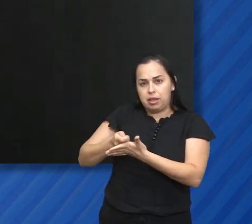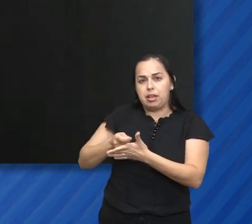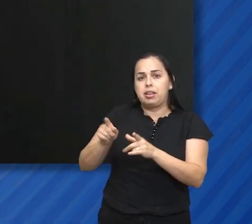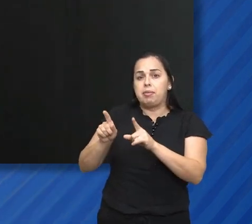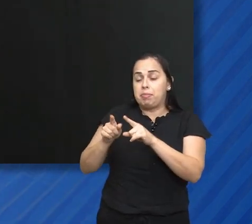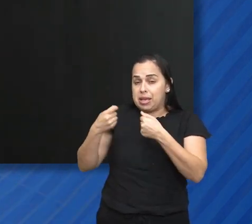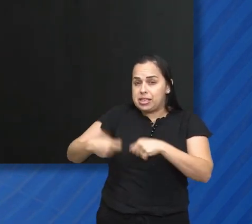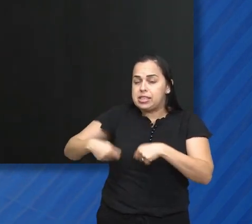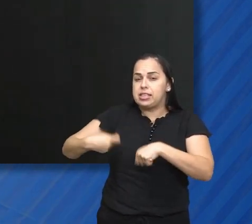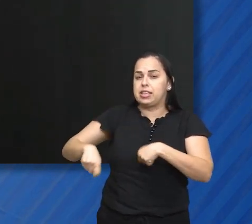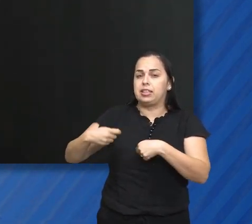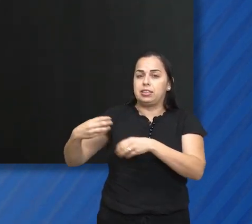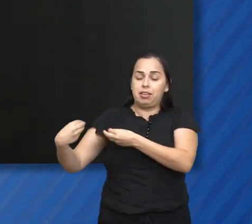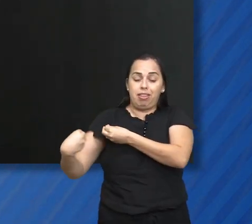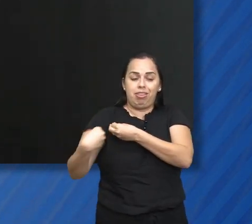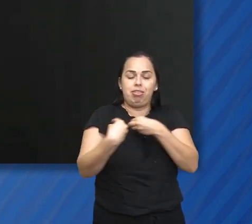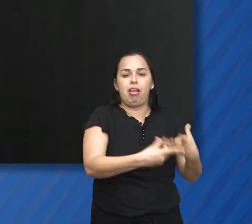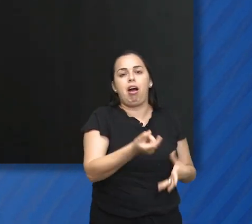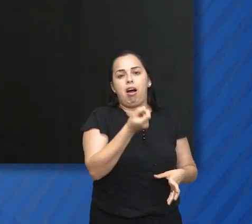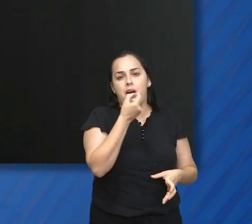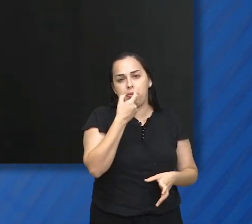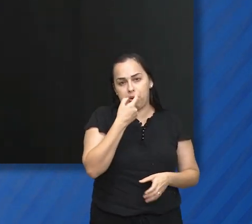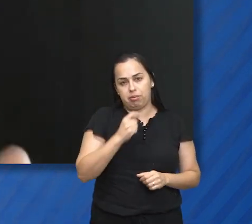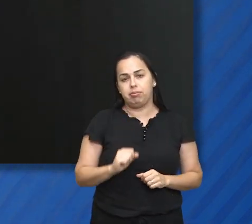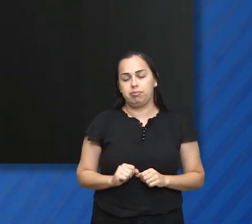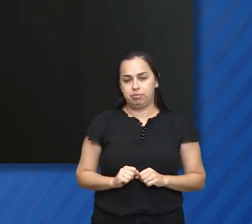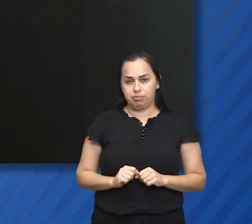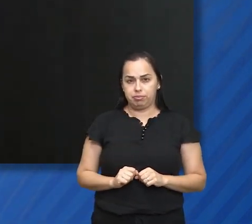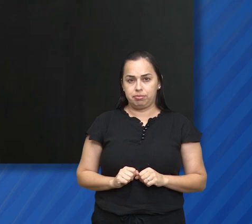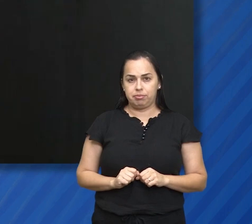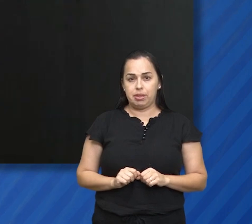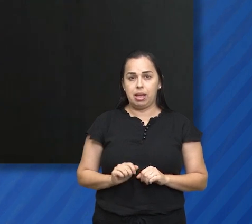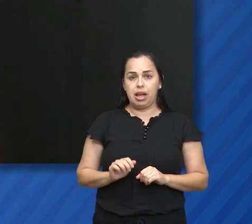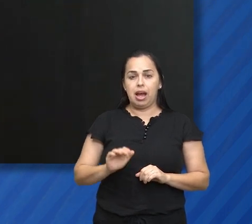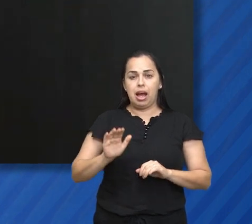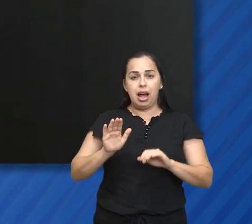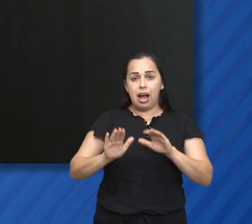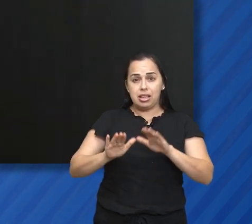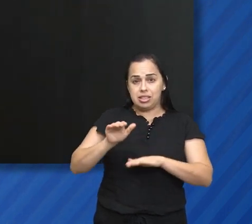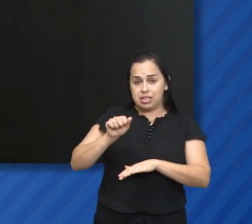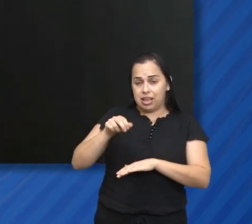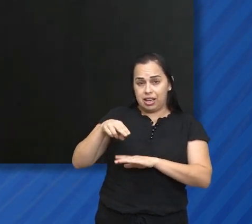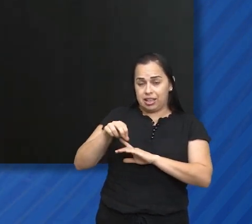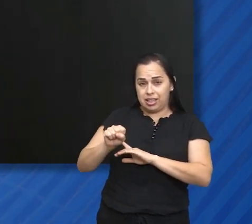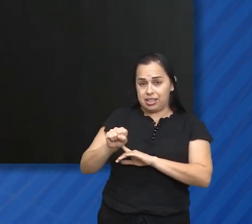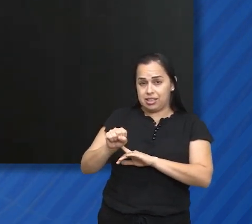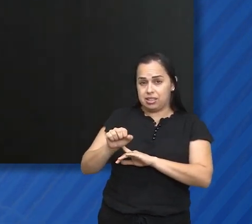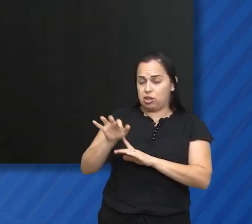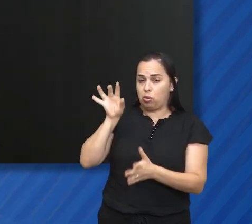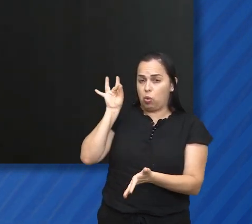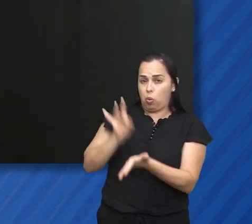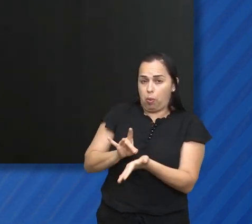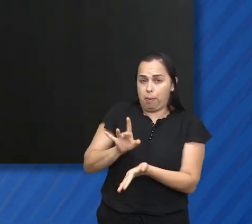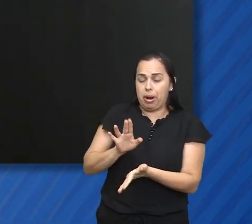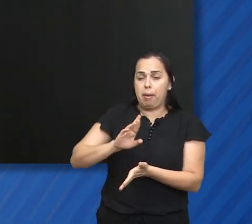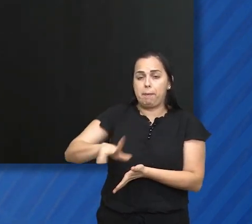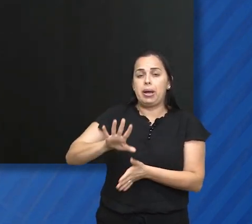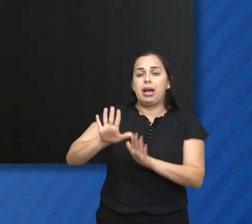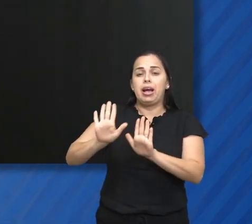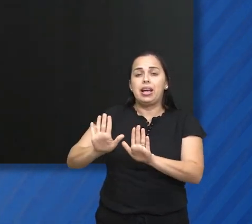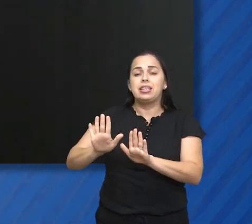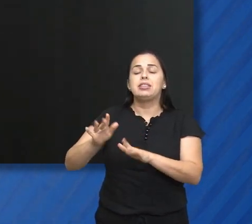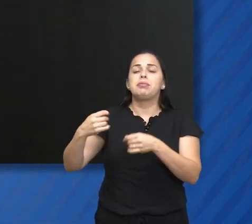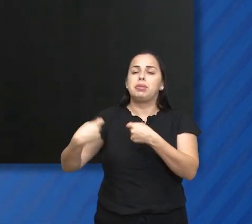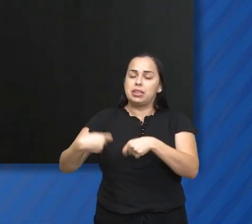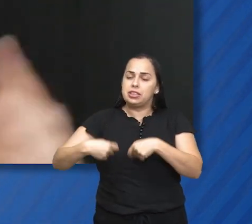fornecidos mesmo assim. Eles continuam sendo de cobertura obrigatória, mesmo que a ANS não cumpra esses prazos, porque poderia ocorrer de simplesmente a ANS não